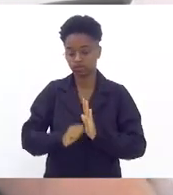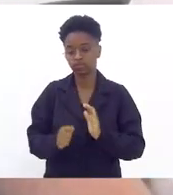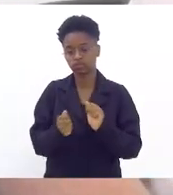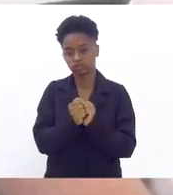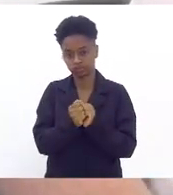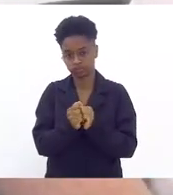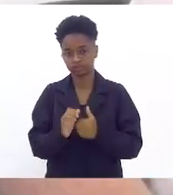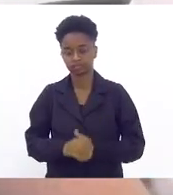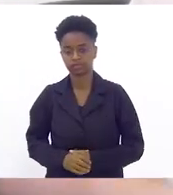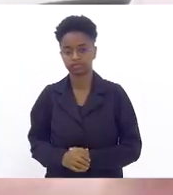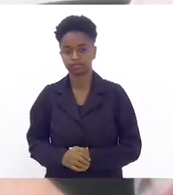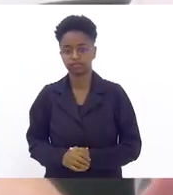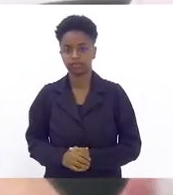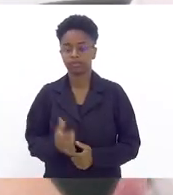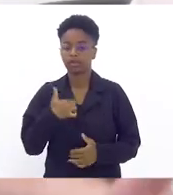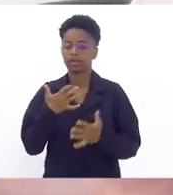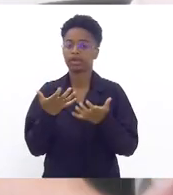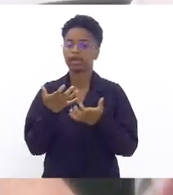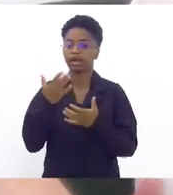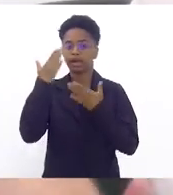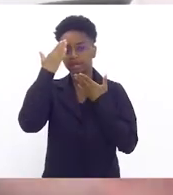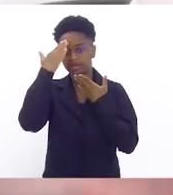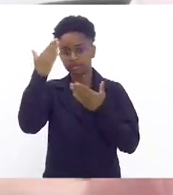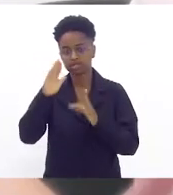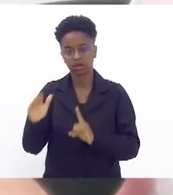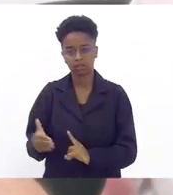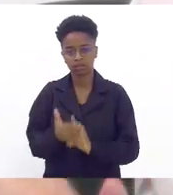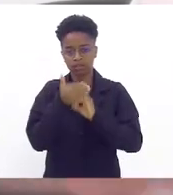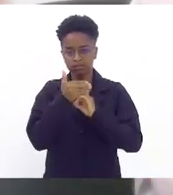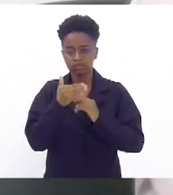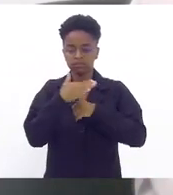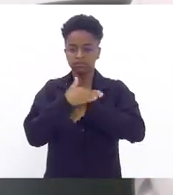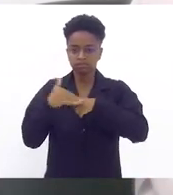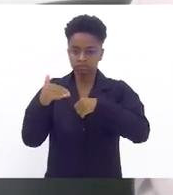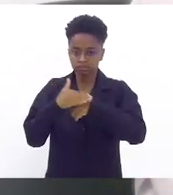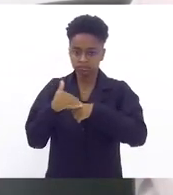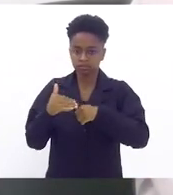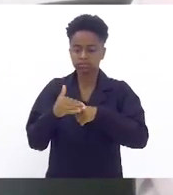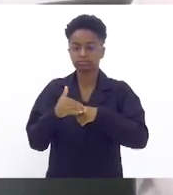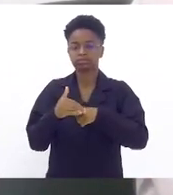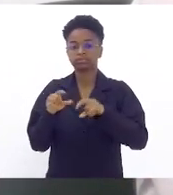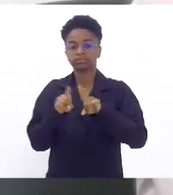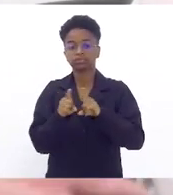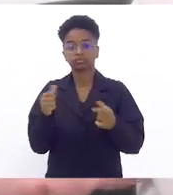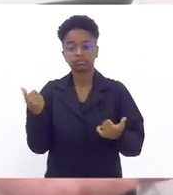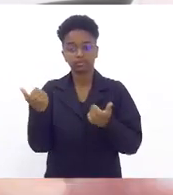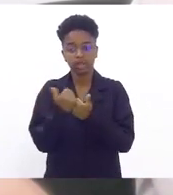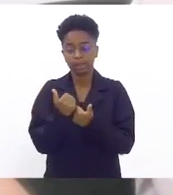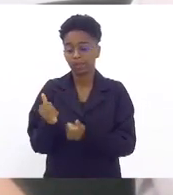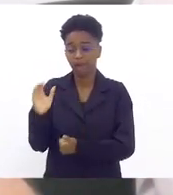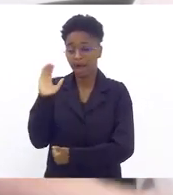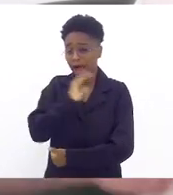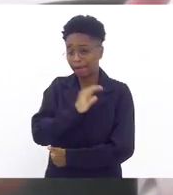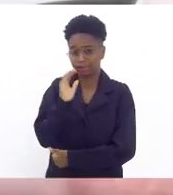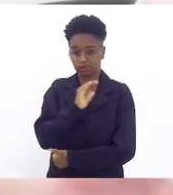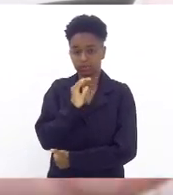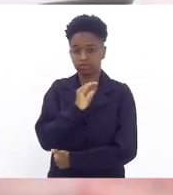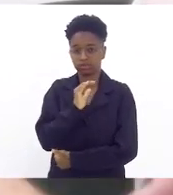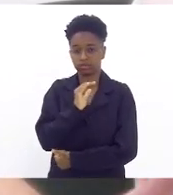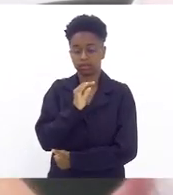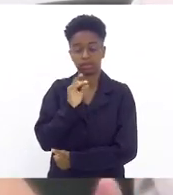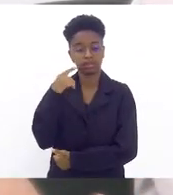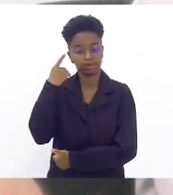comunidade agradecer o acolhimento o carinho o apoio assim imediato da